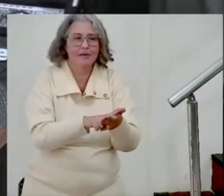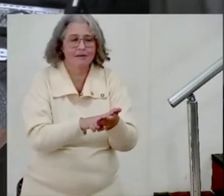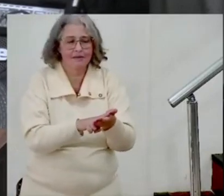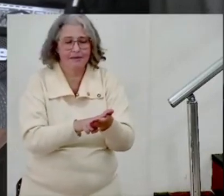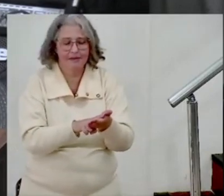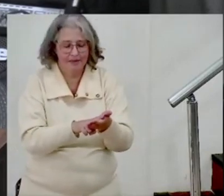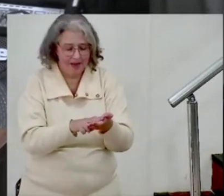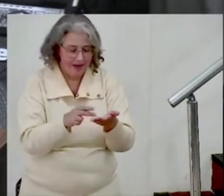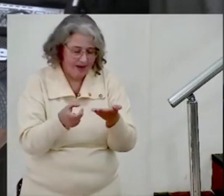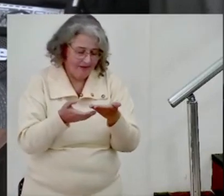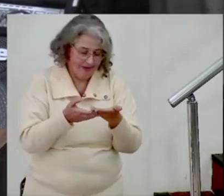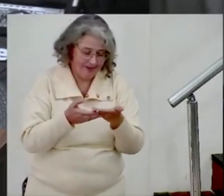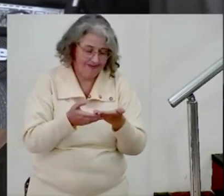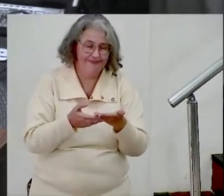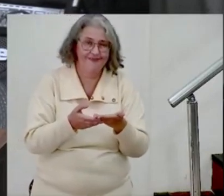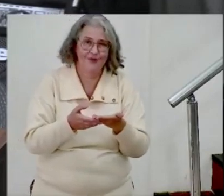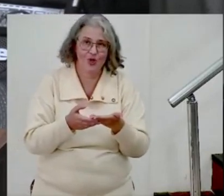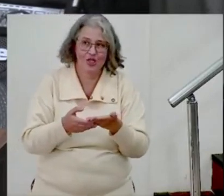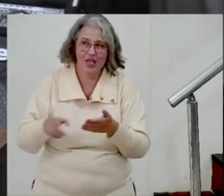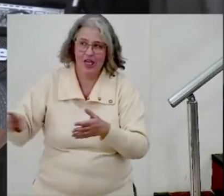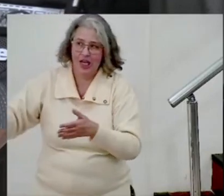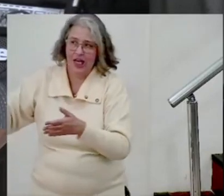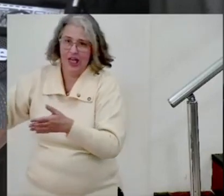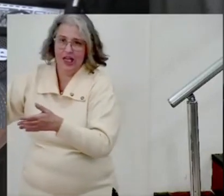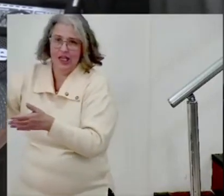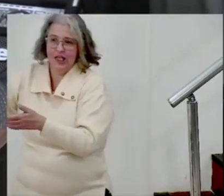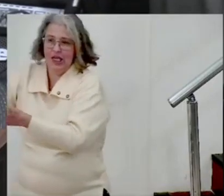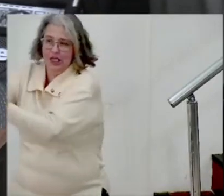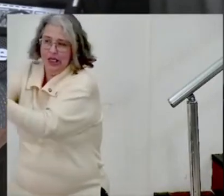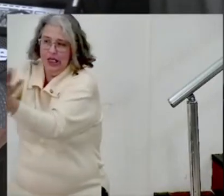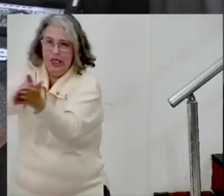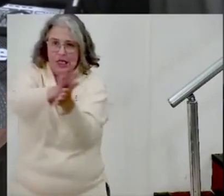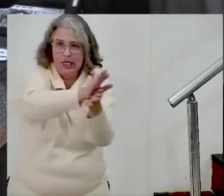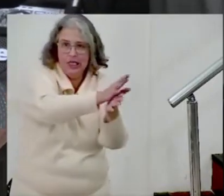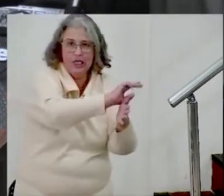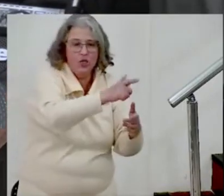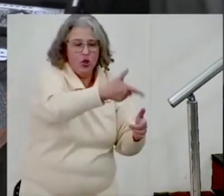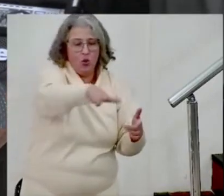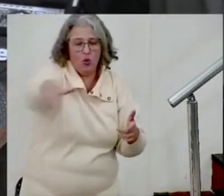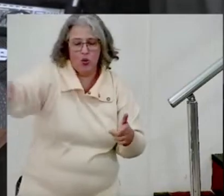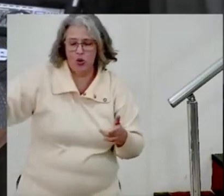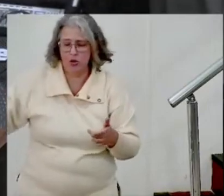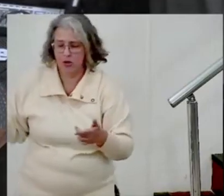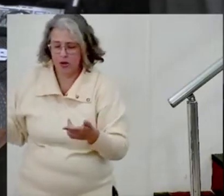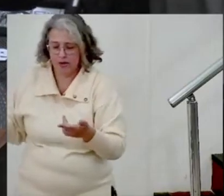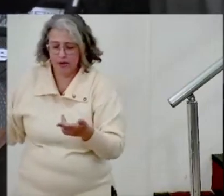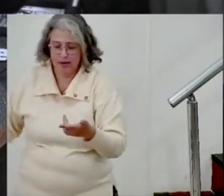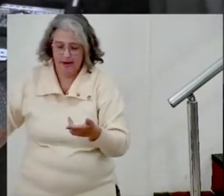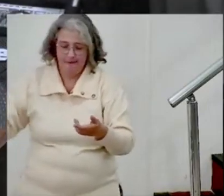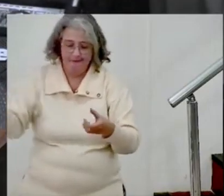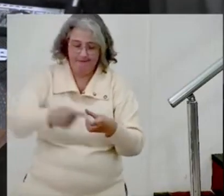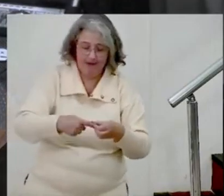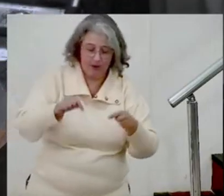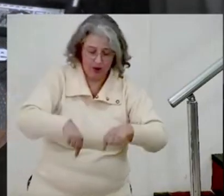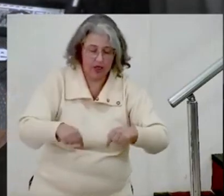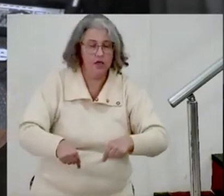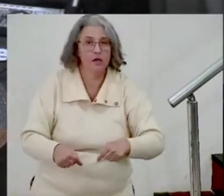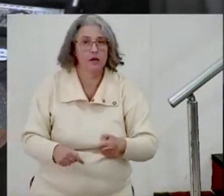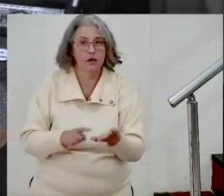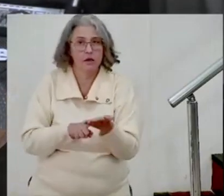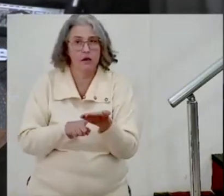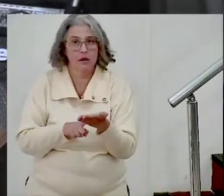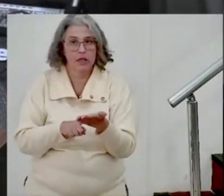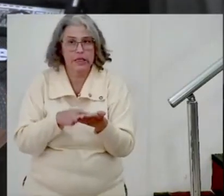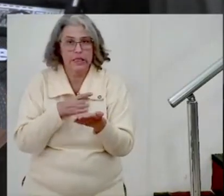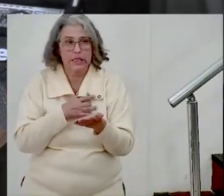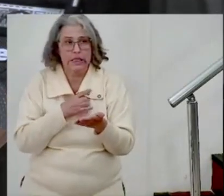vai terminar isso, daqui a algumas semanas ele vai estar aqui. E agora? Senaqueribe manda a carta, mas Ezequias faz o